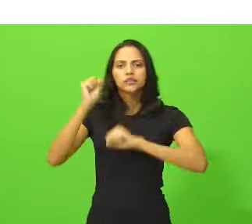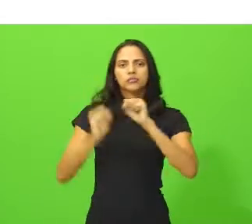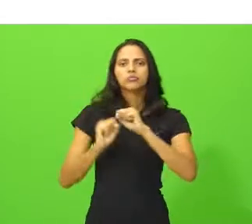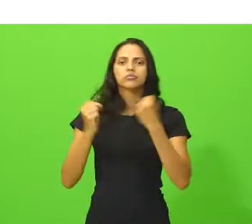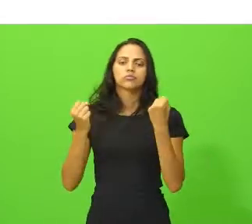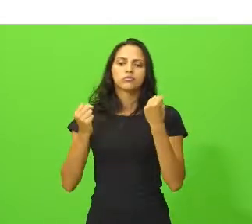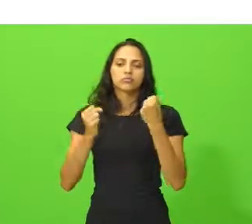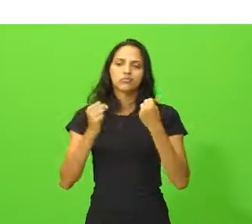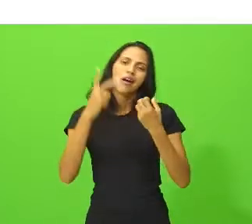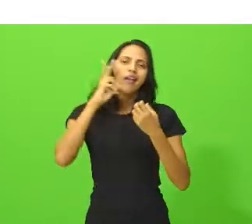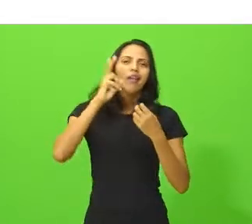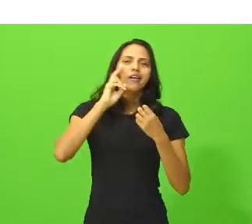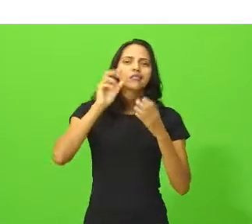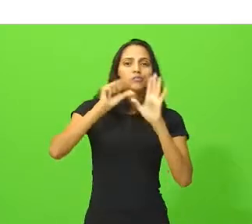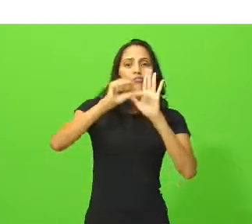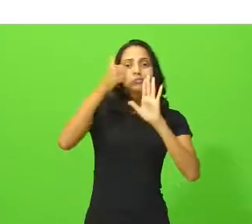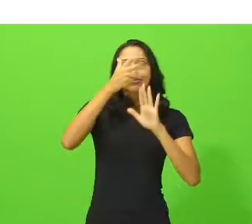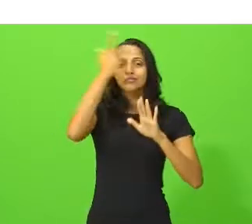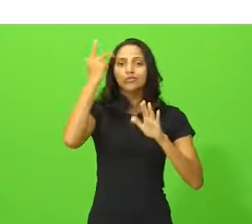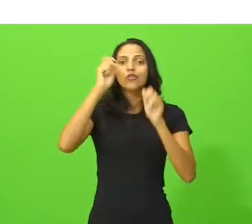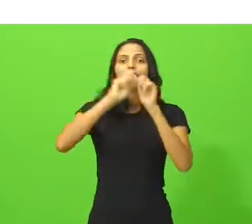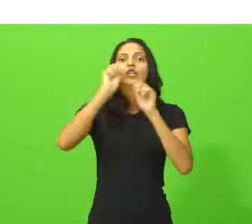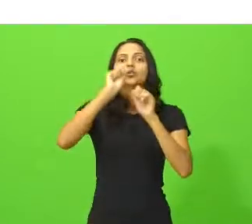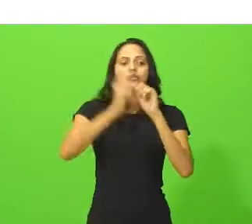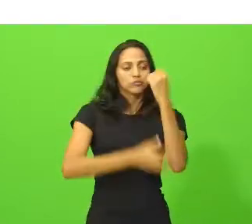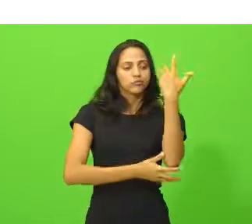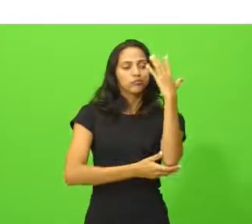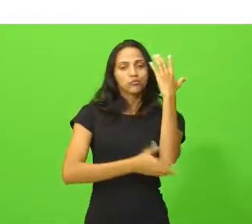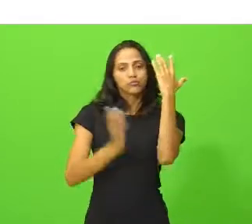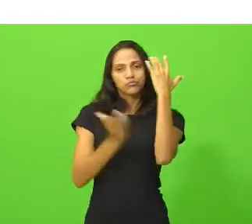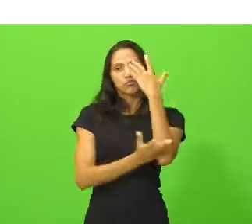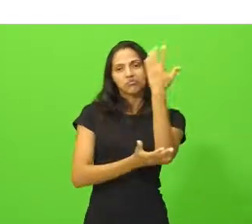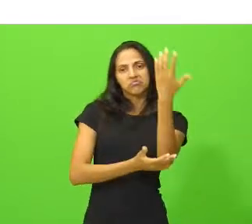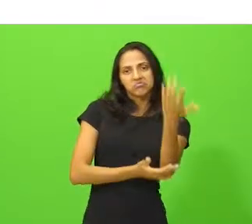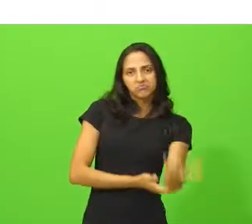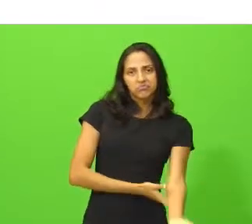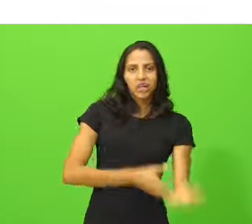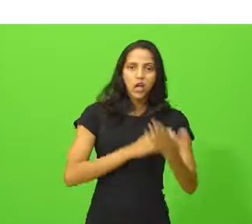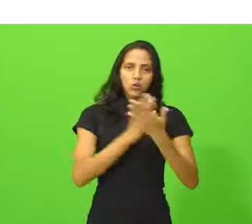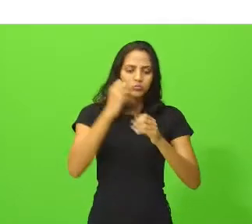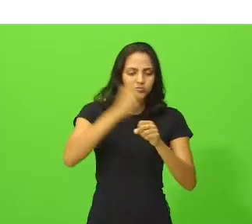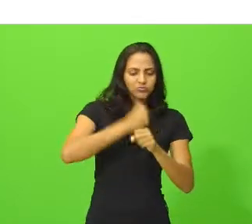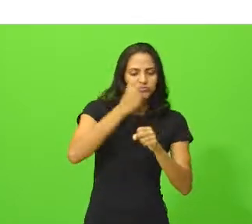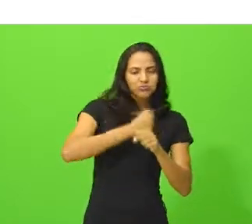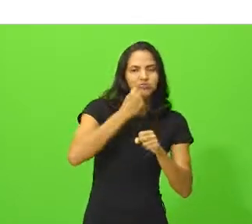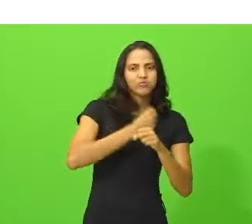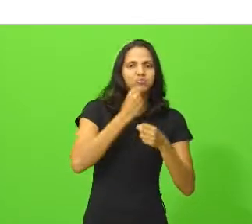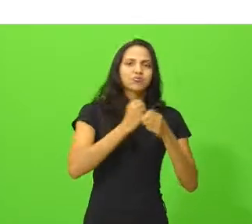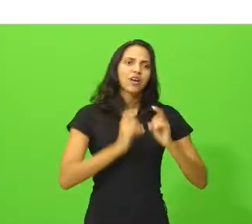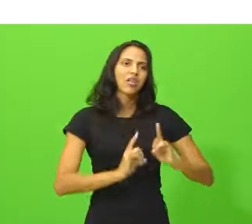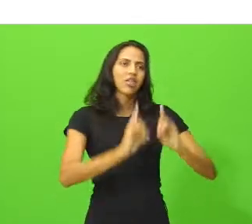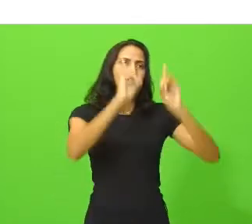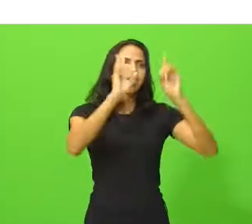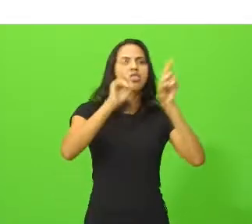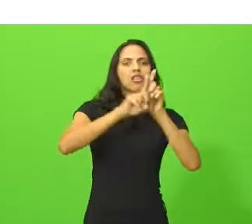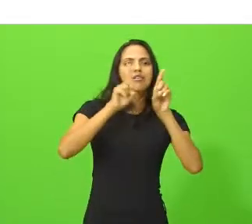seja, tanto a construção da usina hidrelétrica vai trazer o impacto ambiental quanto